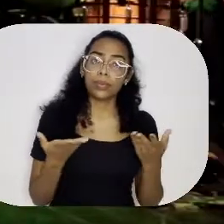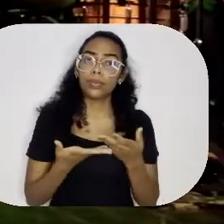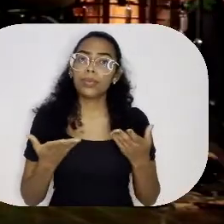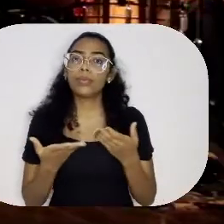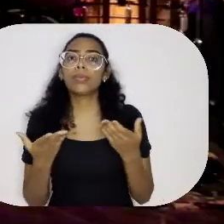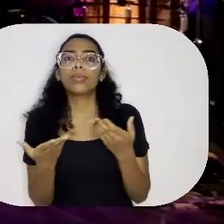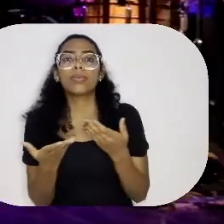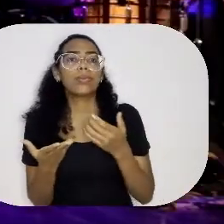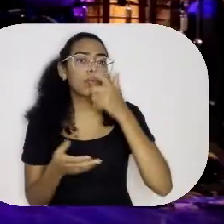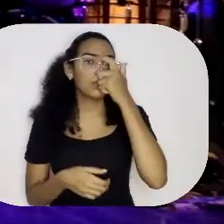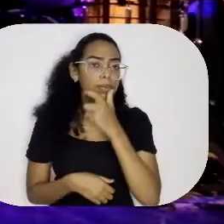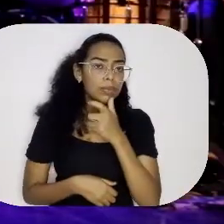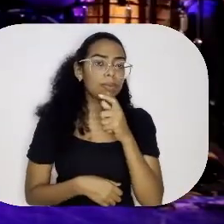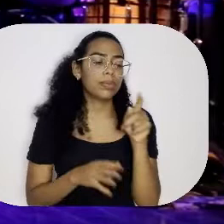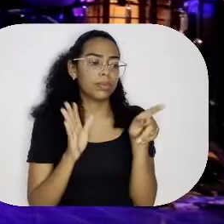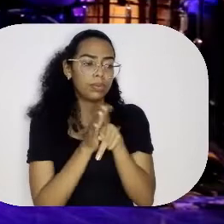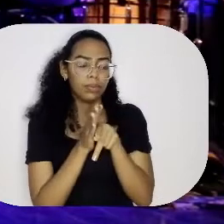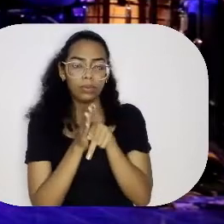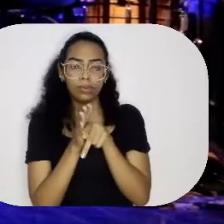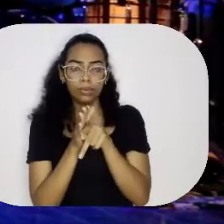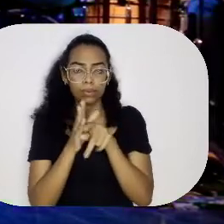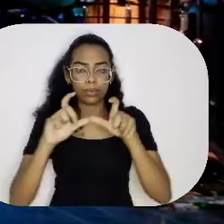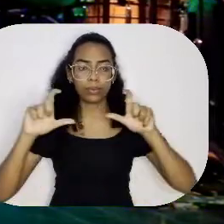agora sou cartão postal,